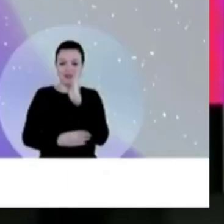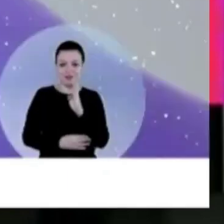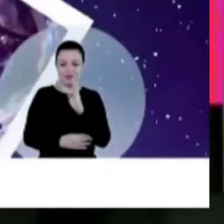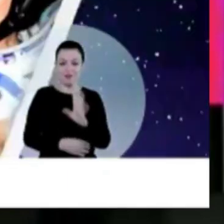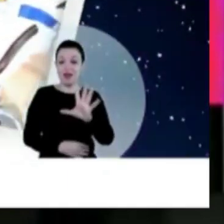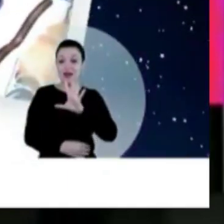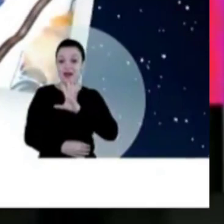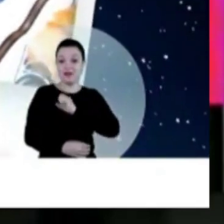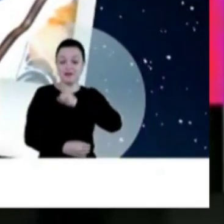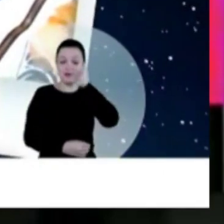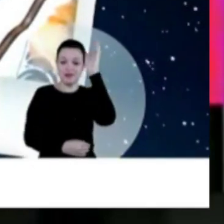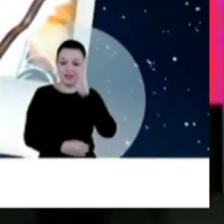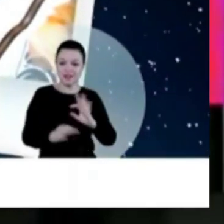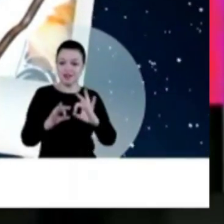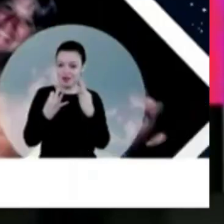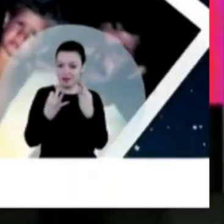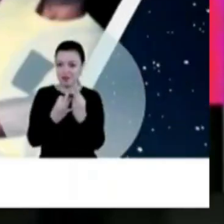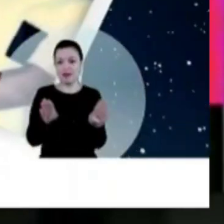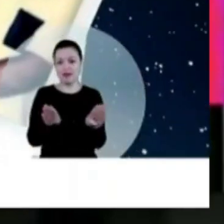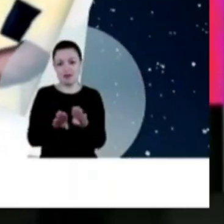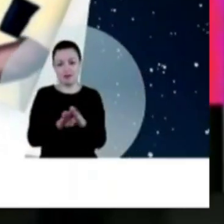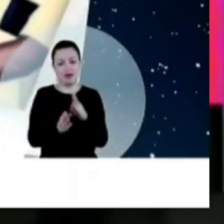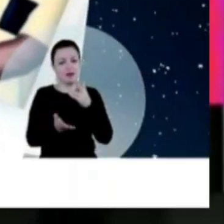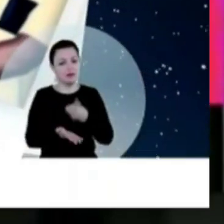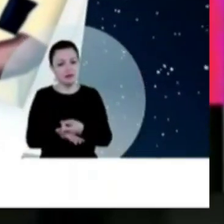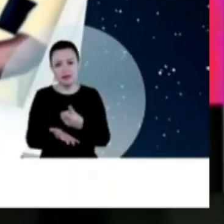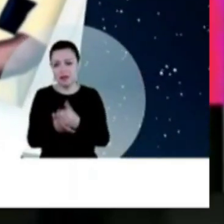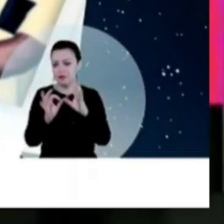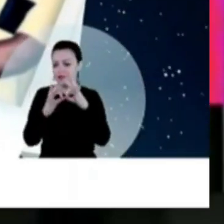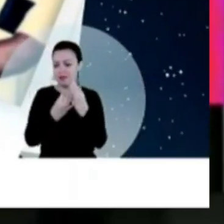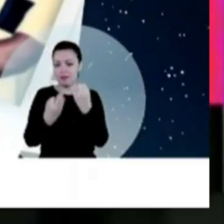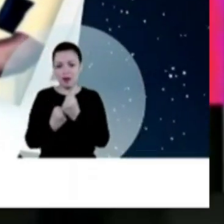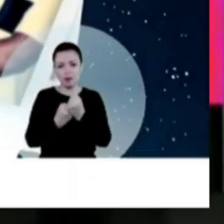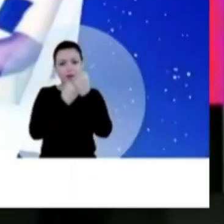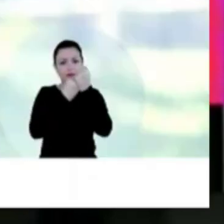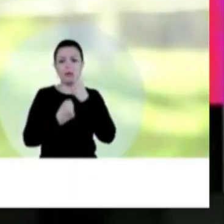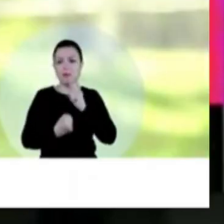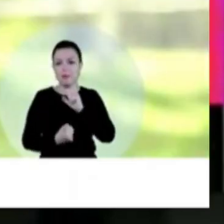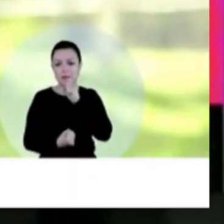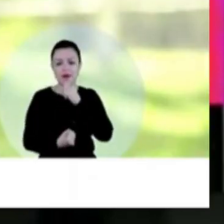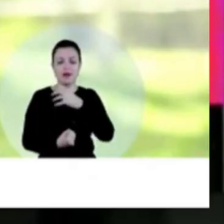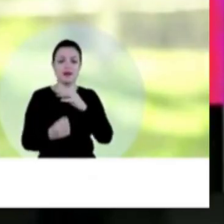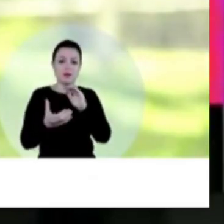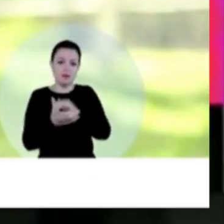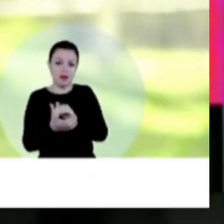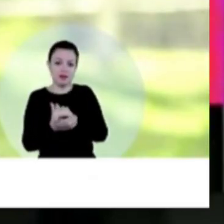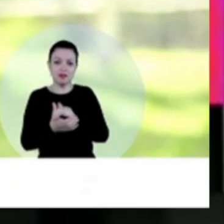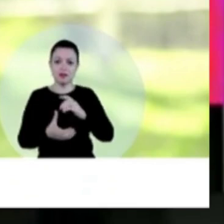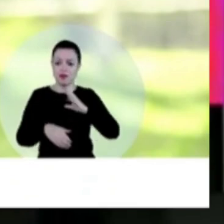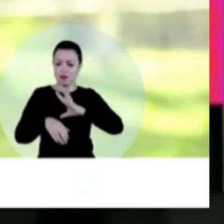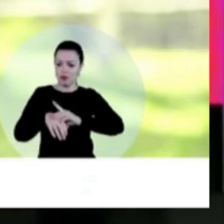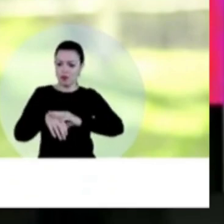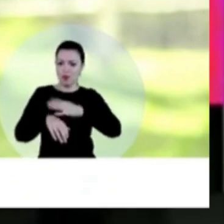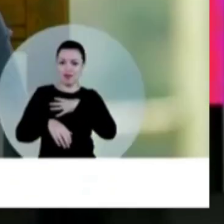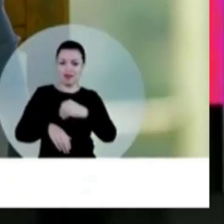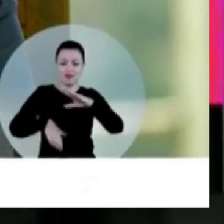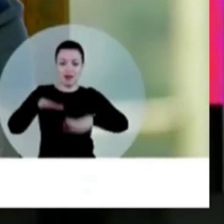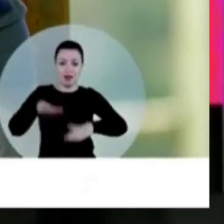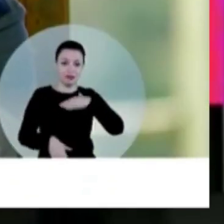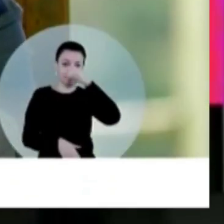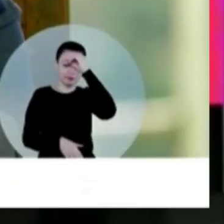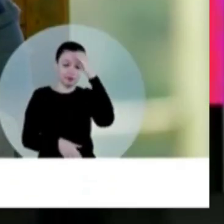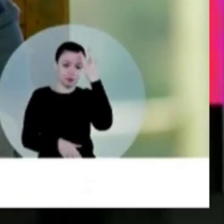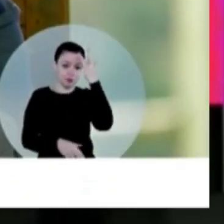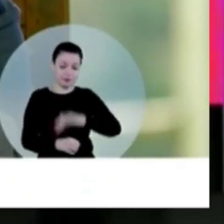Brasil. Amor pelo Brasil e pela família, que sempre apoiou o pai e o marido. Quantas vezes meus filhos ficaram doentes e sararam, eu nem